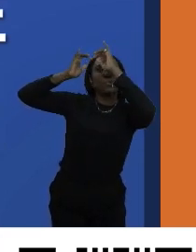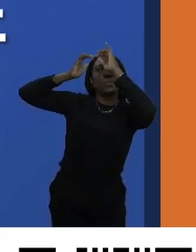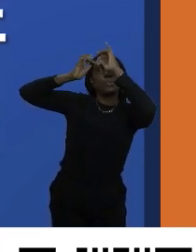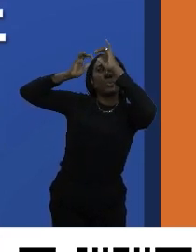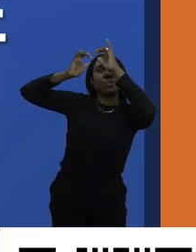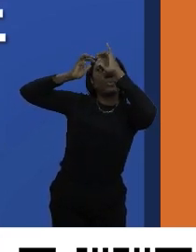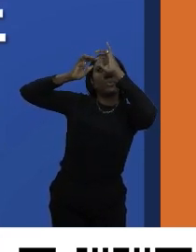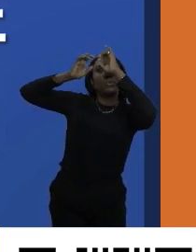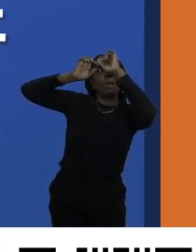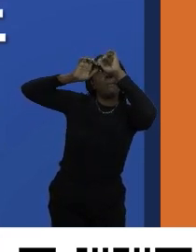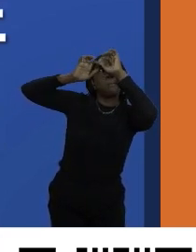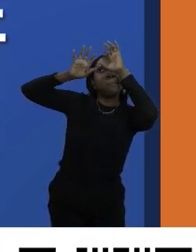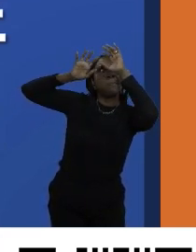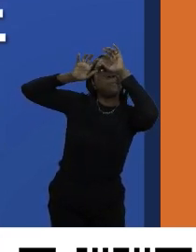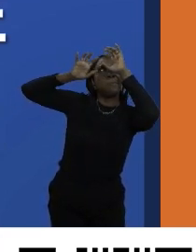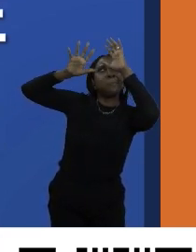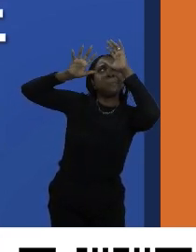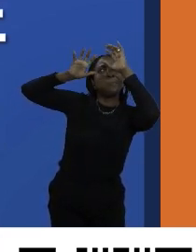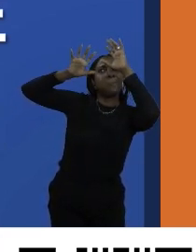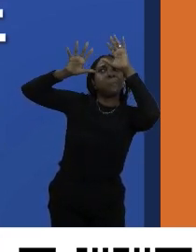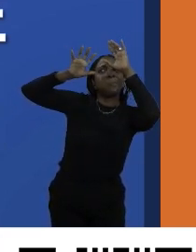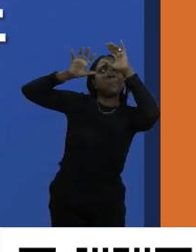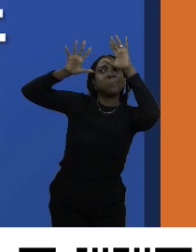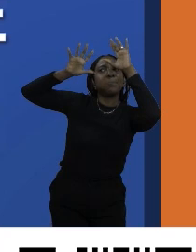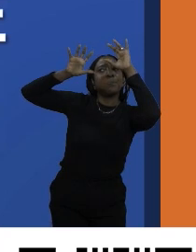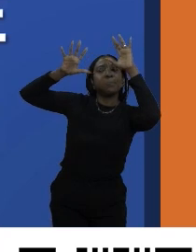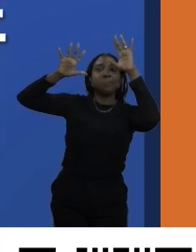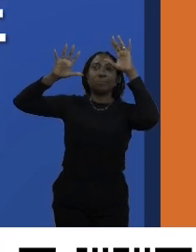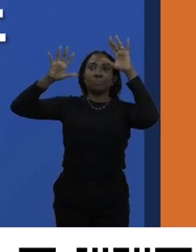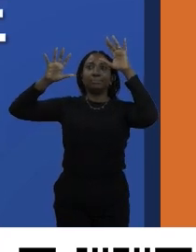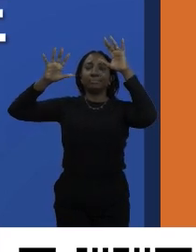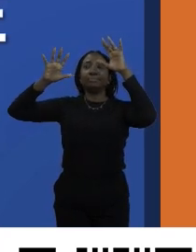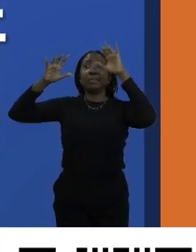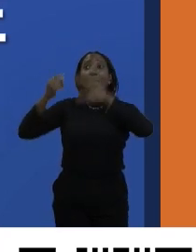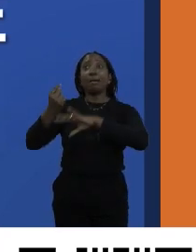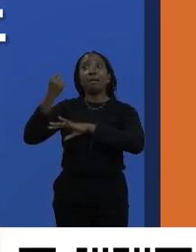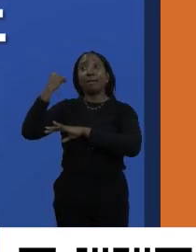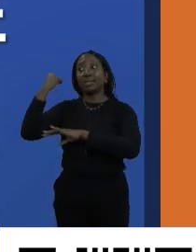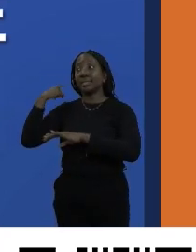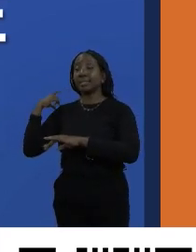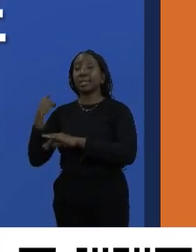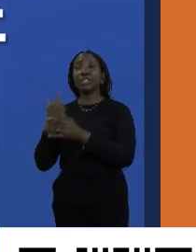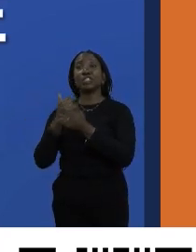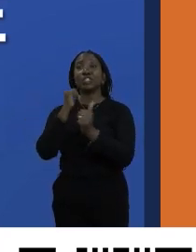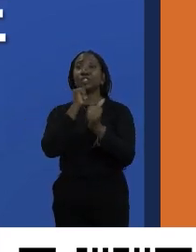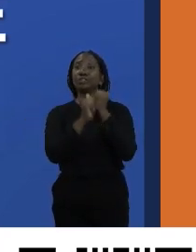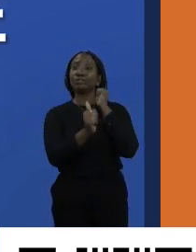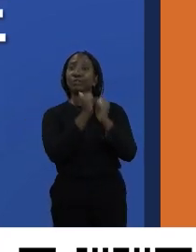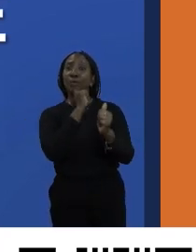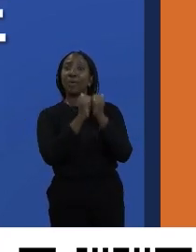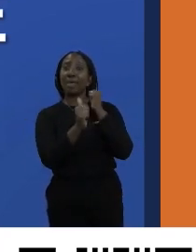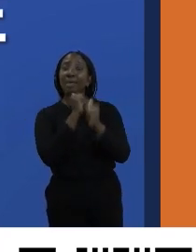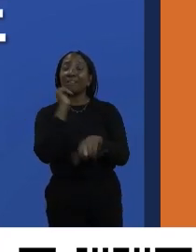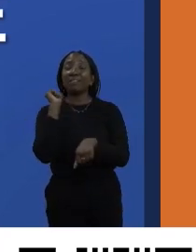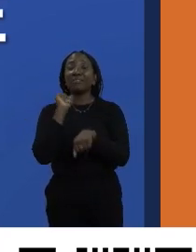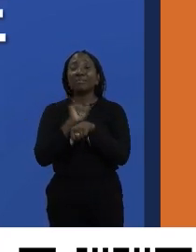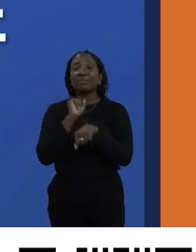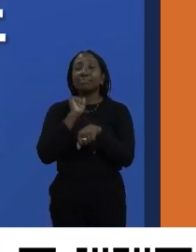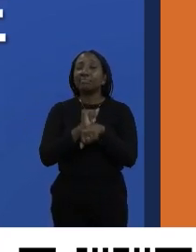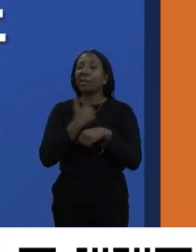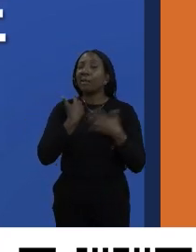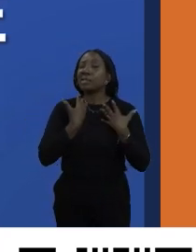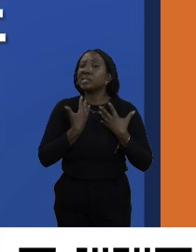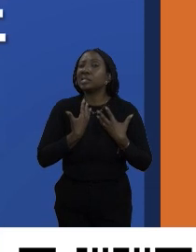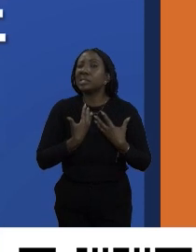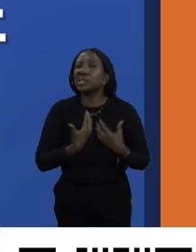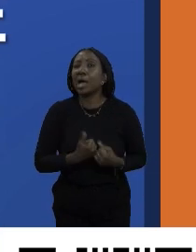sendo encharcado de energia. Na época que a gente jogava, né, faltava perna de vez em quando, no tie-break, então, eu estava constantemente